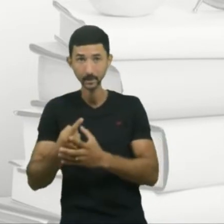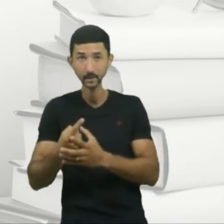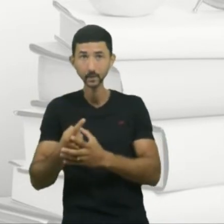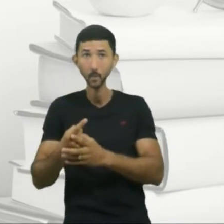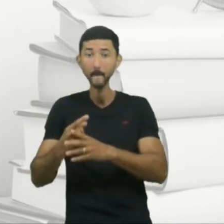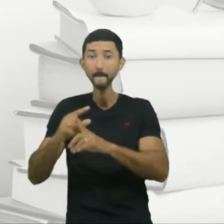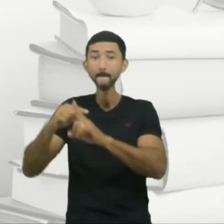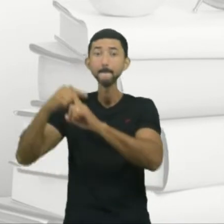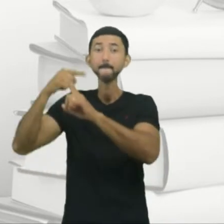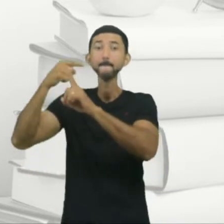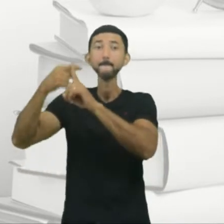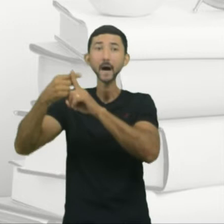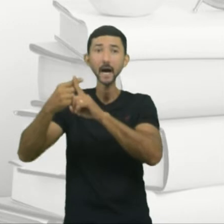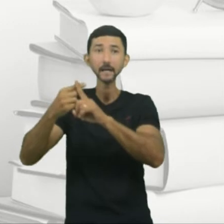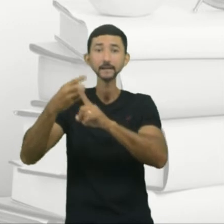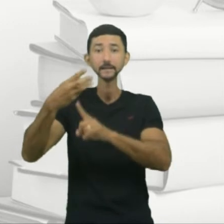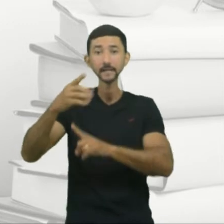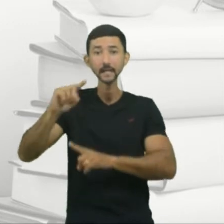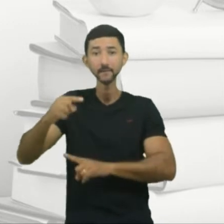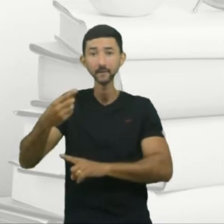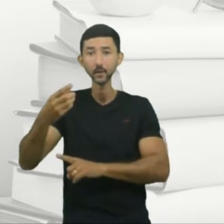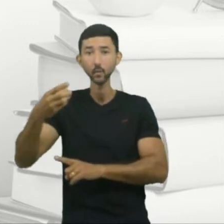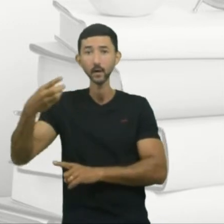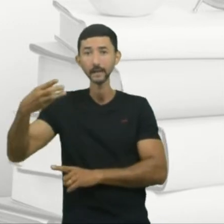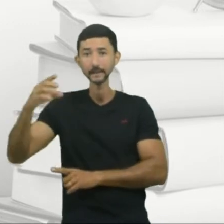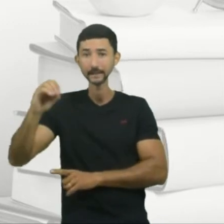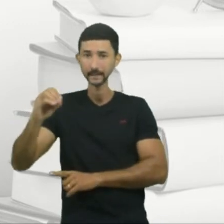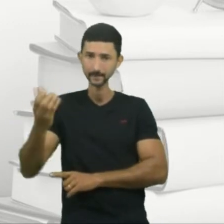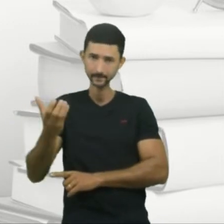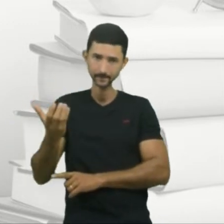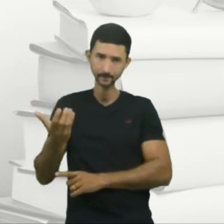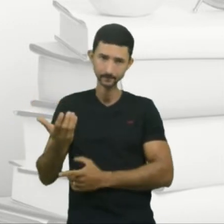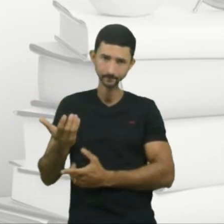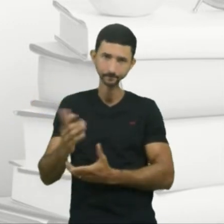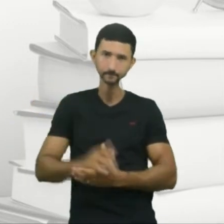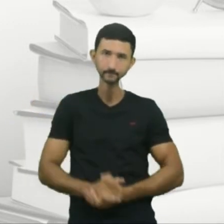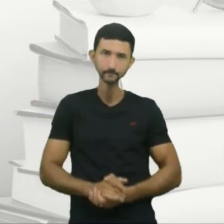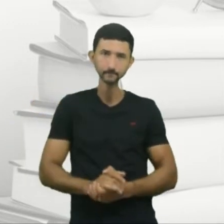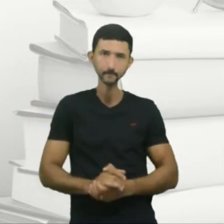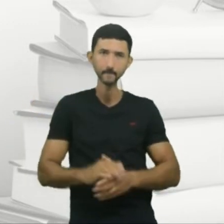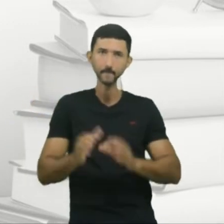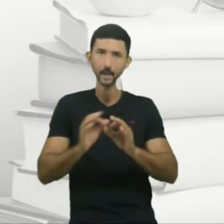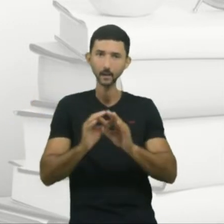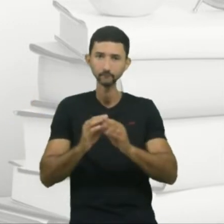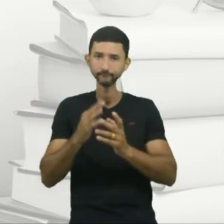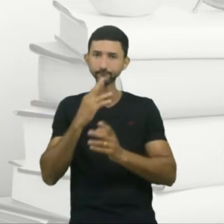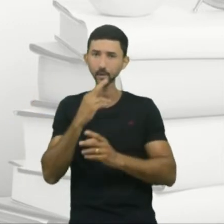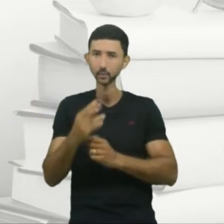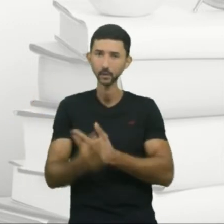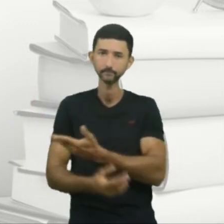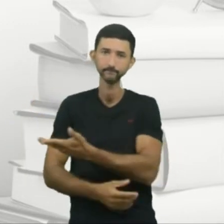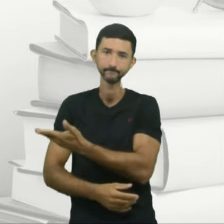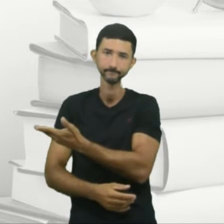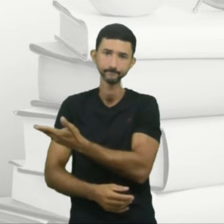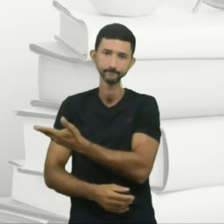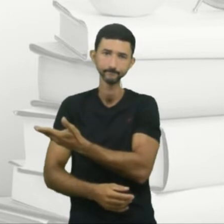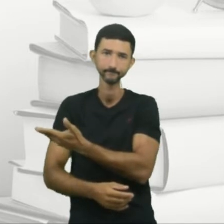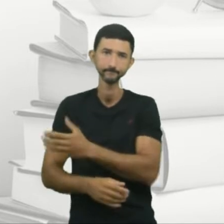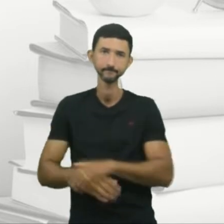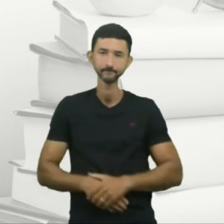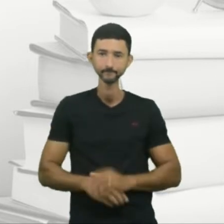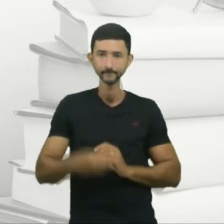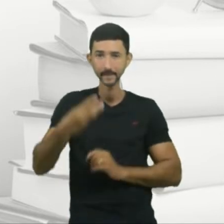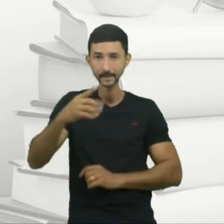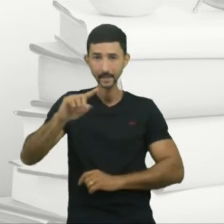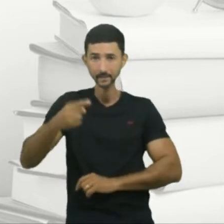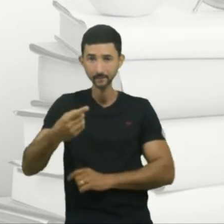do rendimento que foi R$ 3,30. Logo, você tem R$